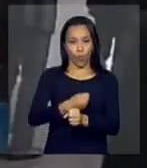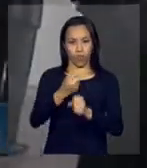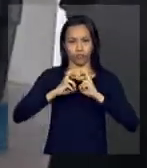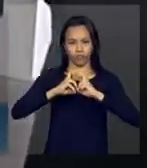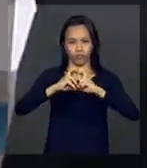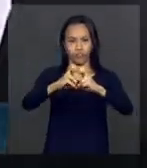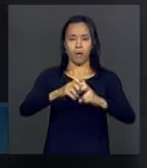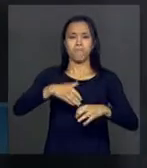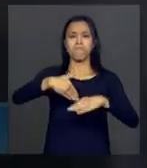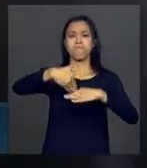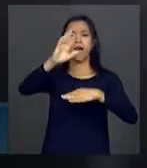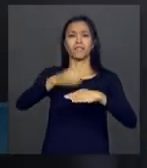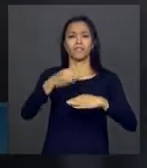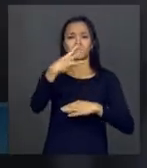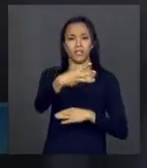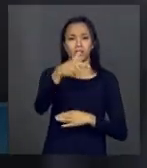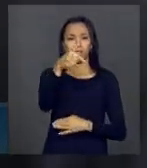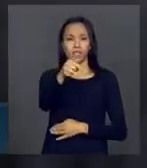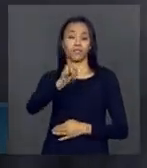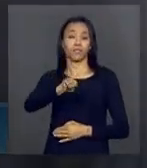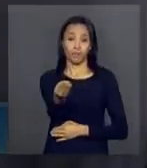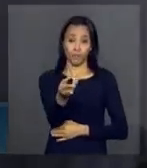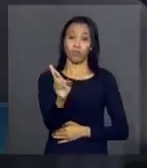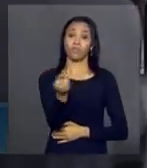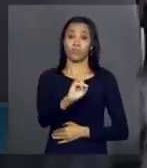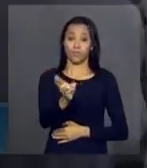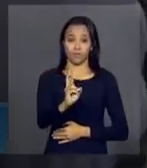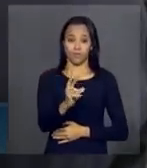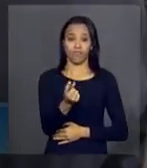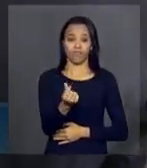de 37 milhões de reais.